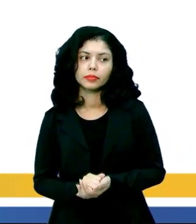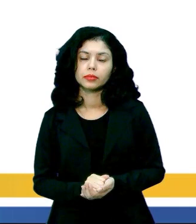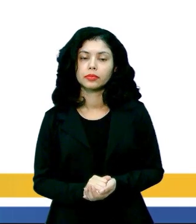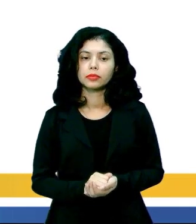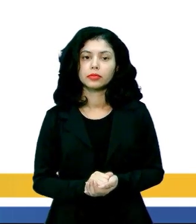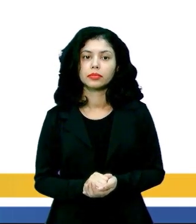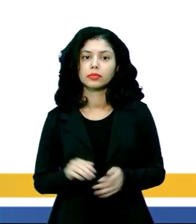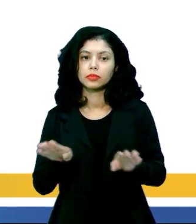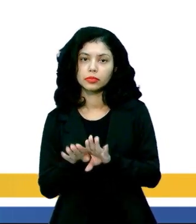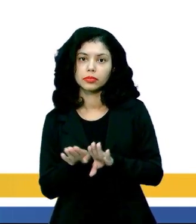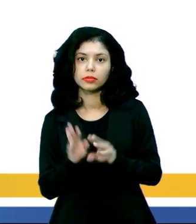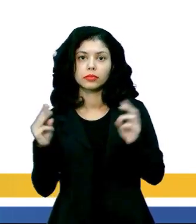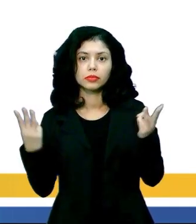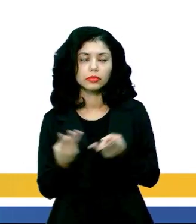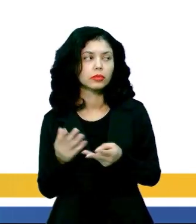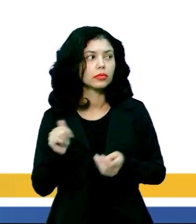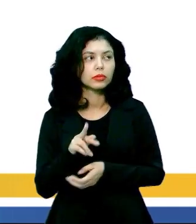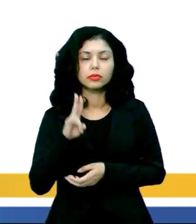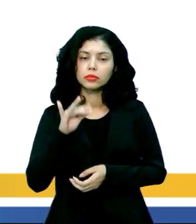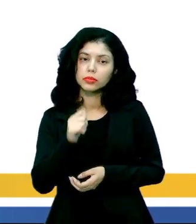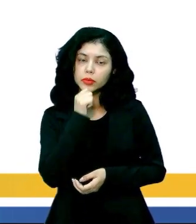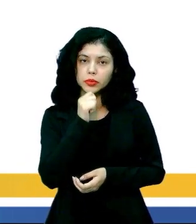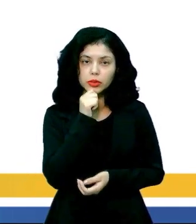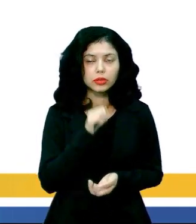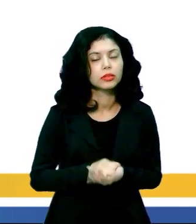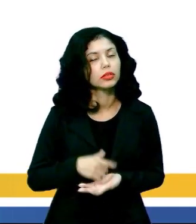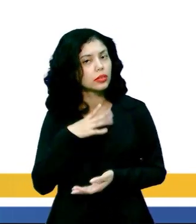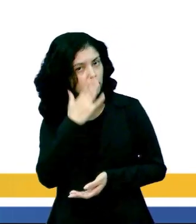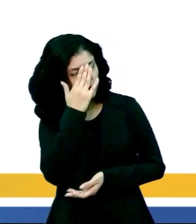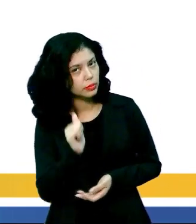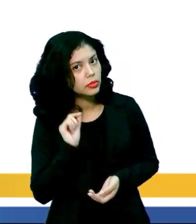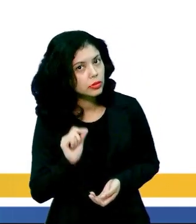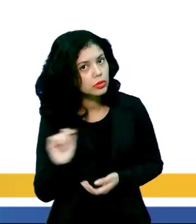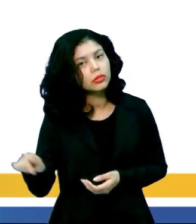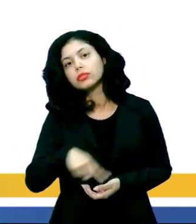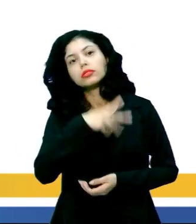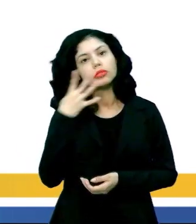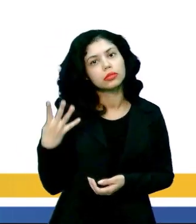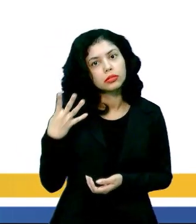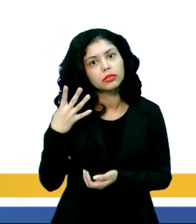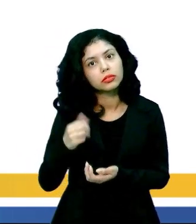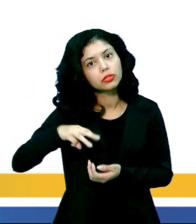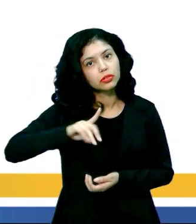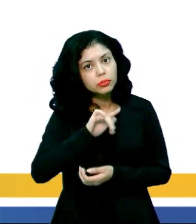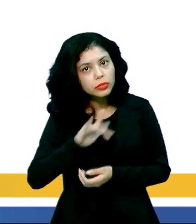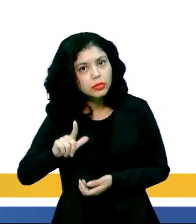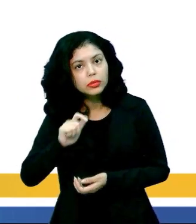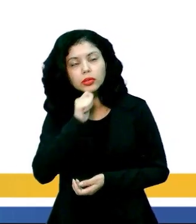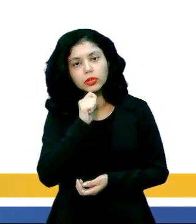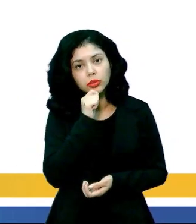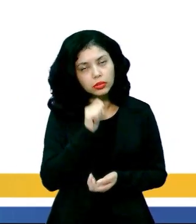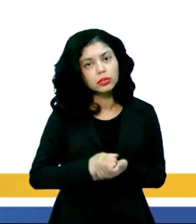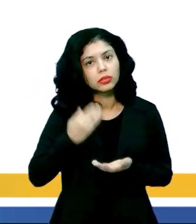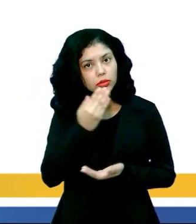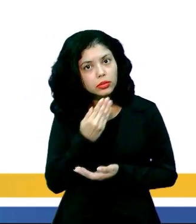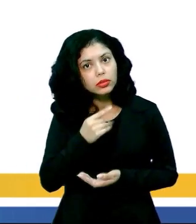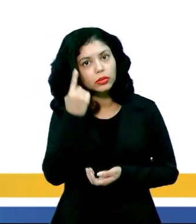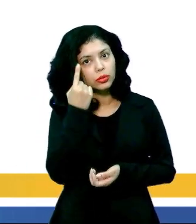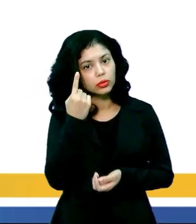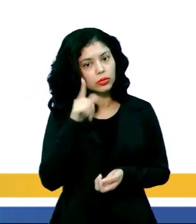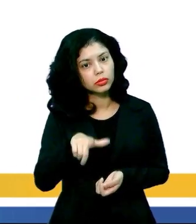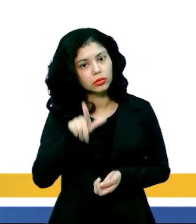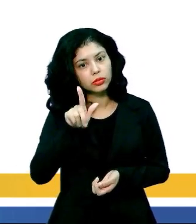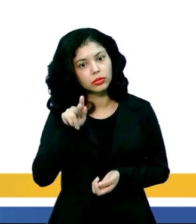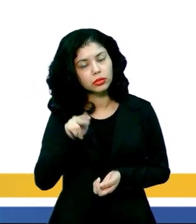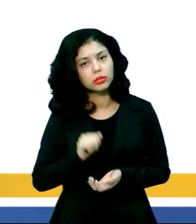em gramas que tem de açúcar no refrigerante. Só que a questão quer saber, qual é a quantidade de mols de açúcar em 1 kg